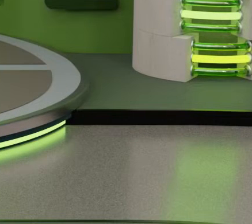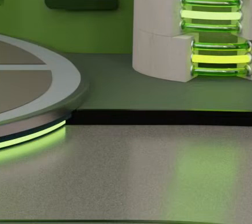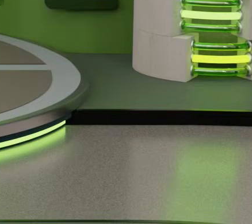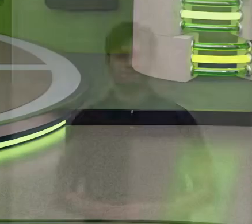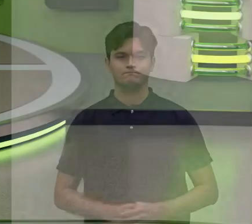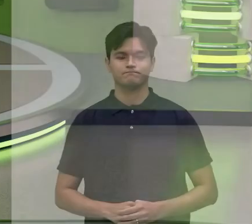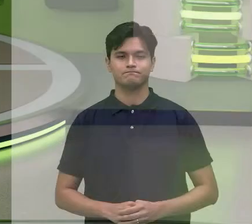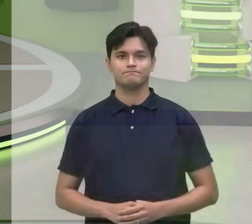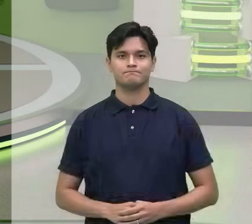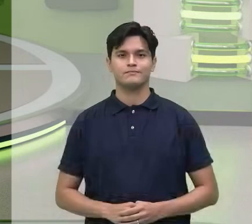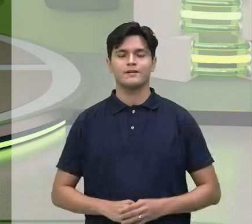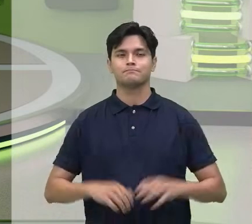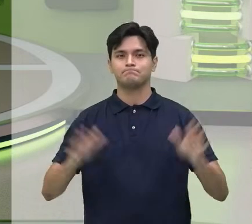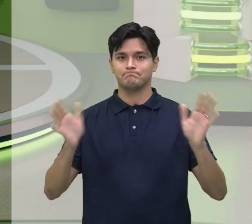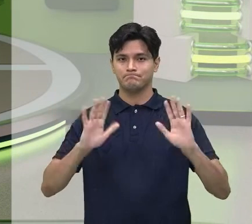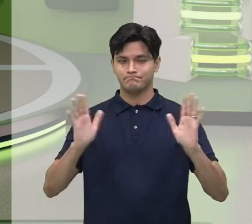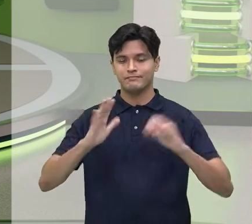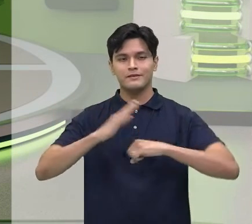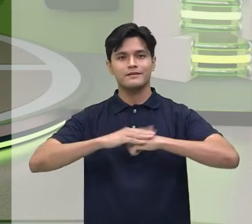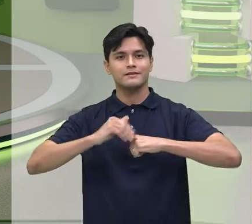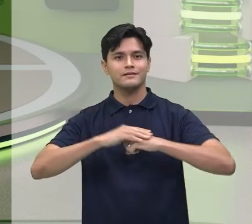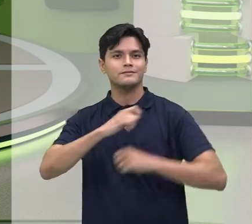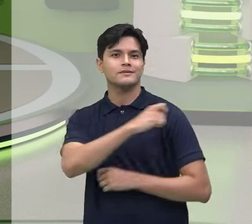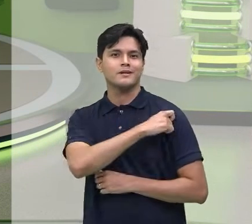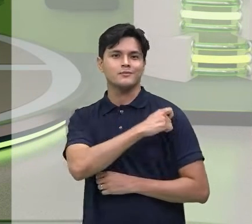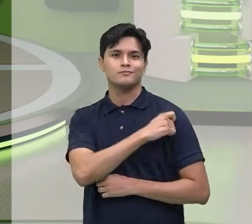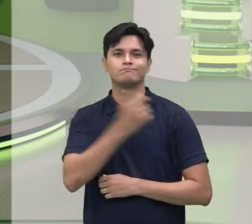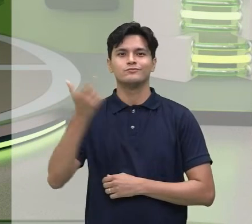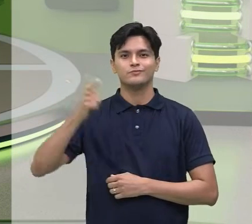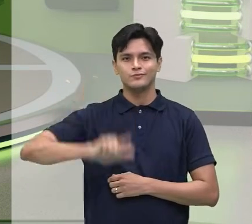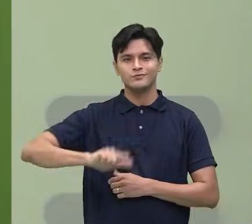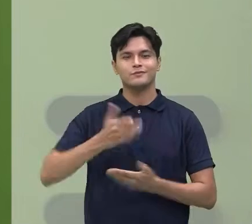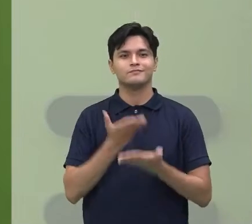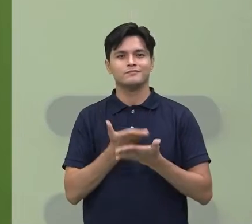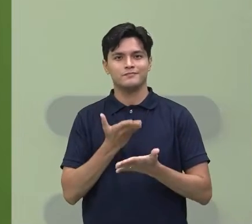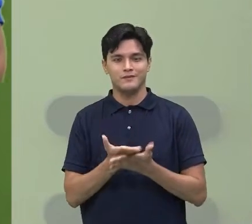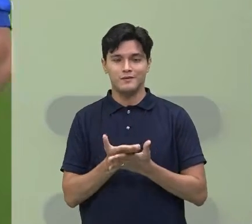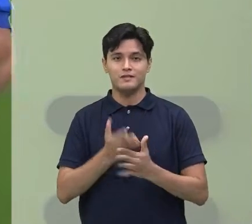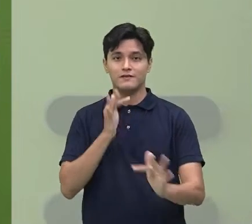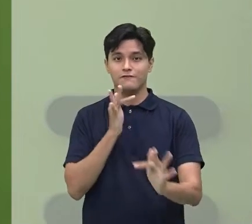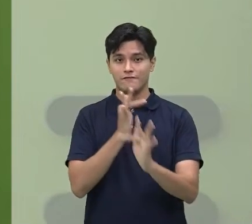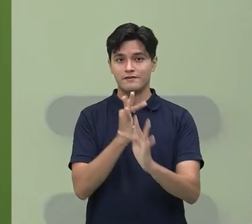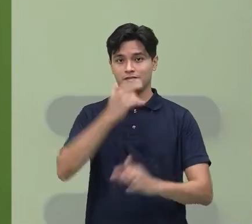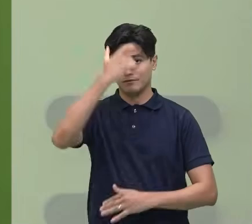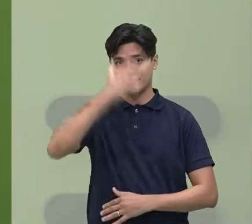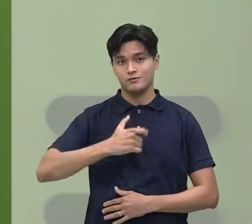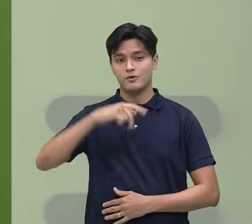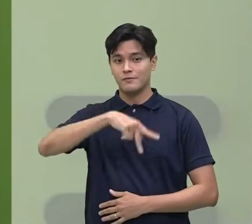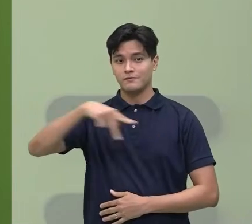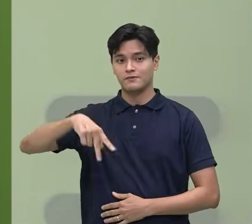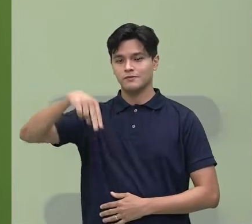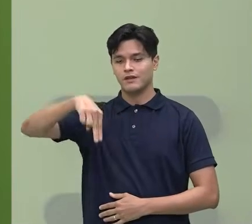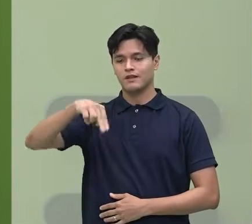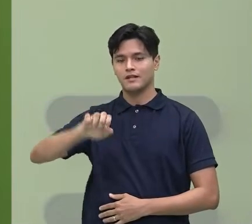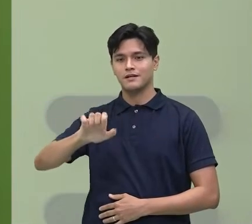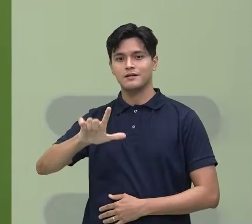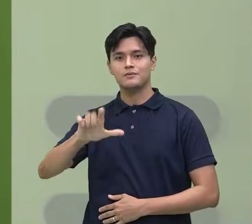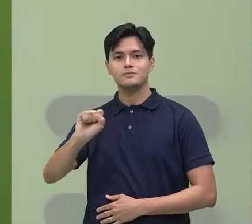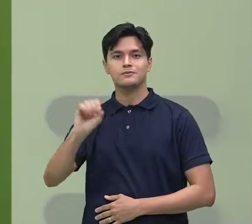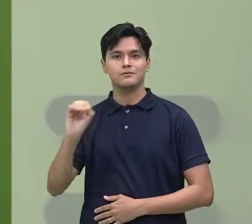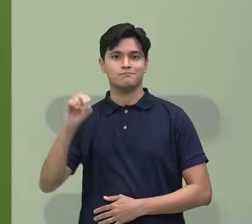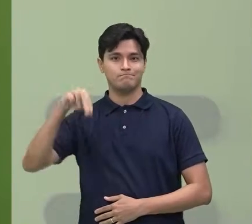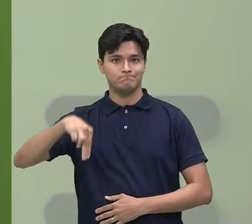Bem, queridos alunos, estamos de volta aqui para mais uma aula de Física. Eu sou o professor Nelson Bezerra e